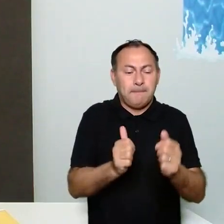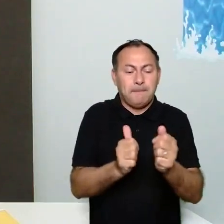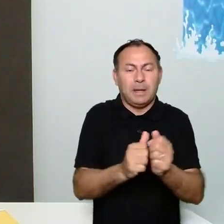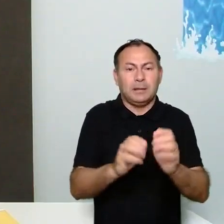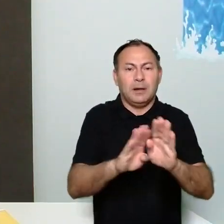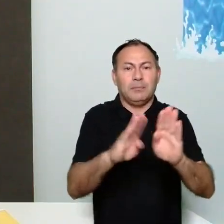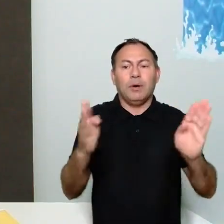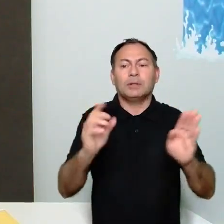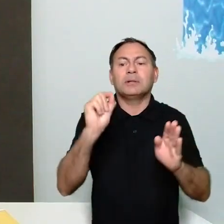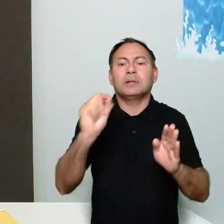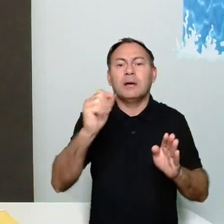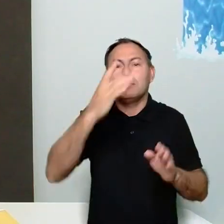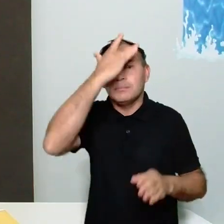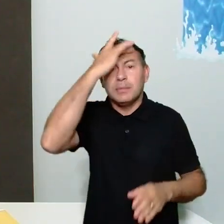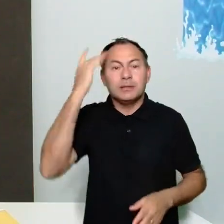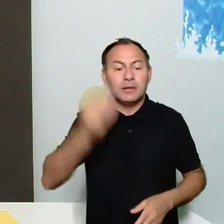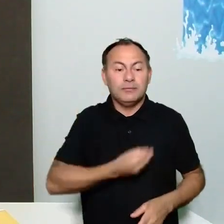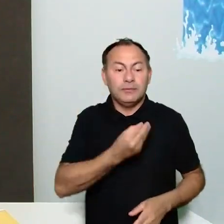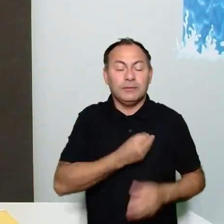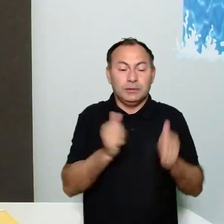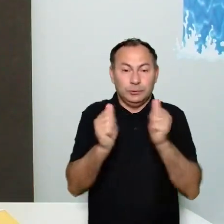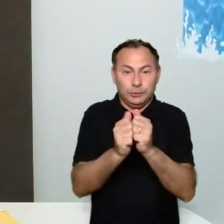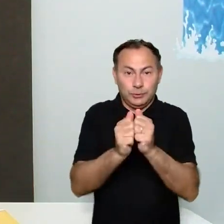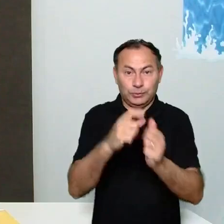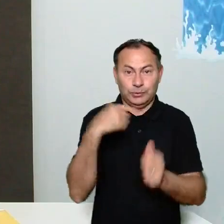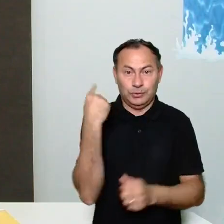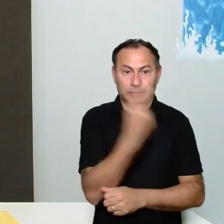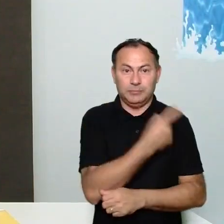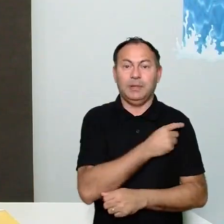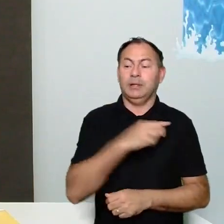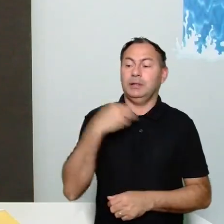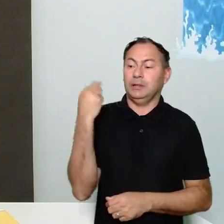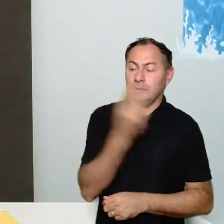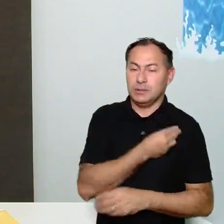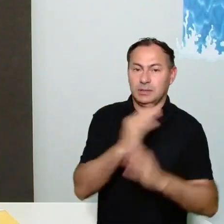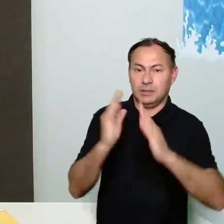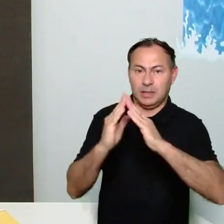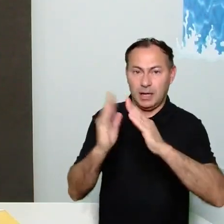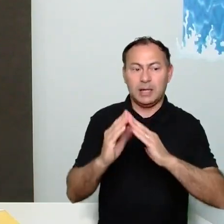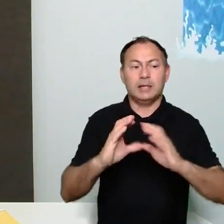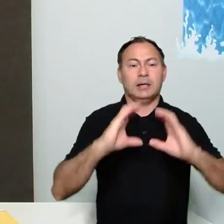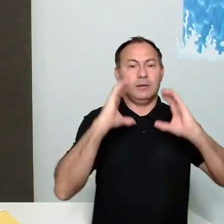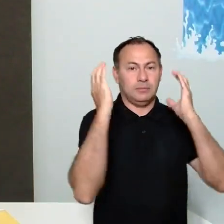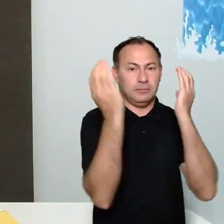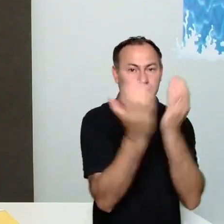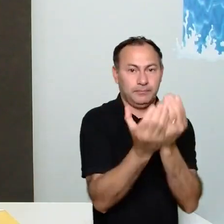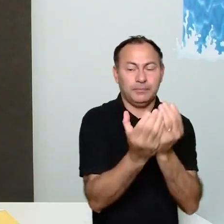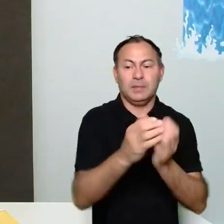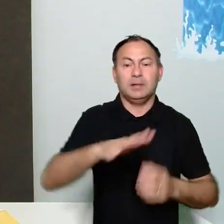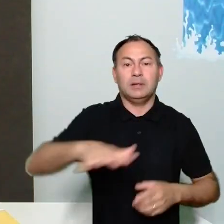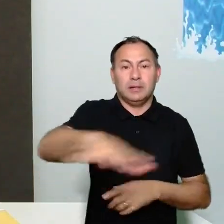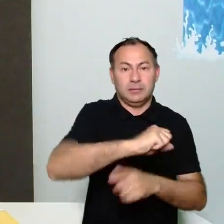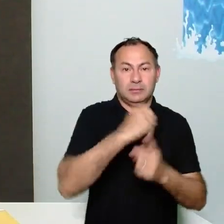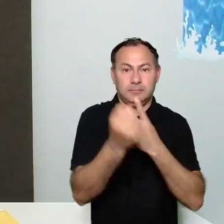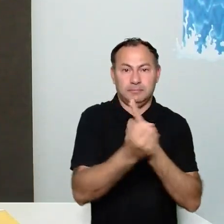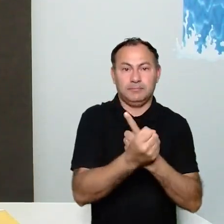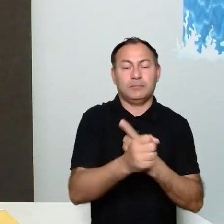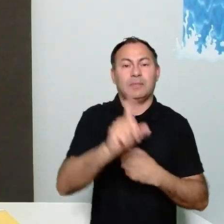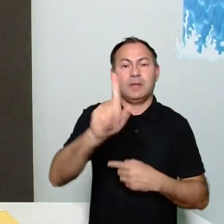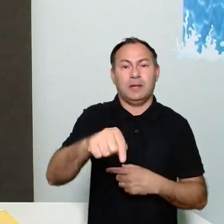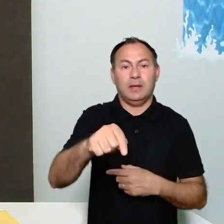porta, daqueles que vivem perto de nós, em nossas casas, comunidades e na sociedade.